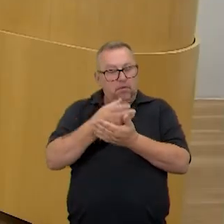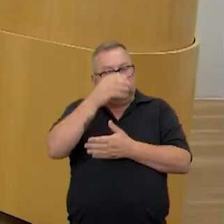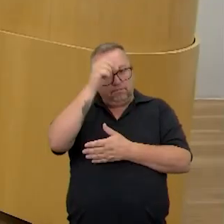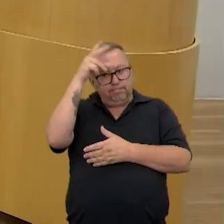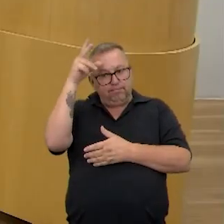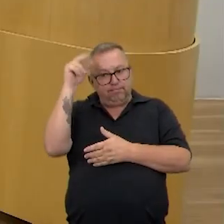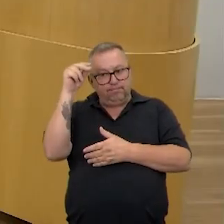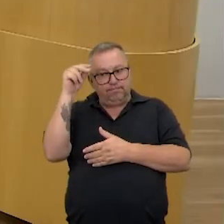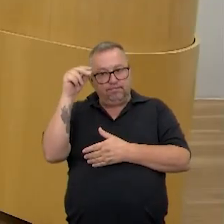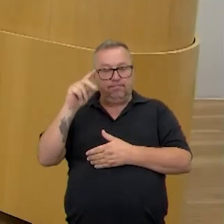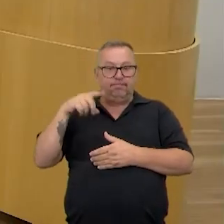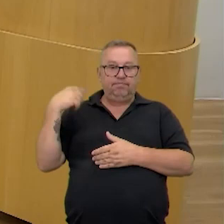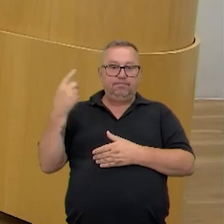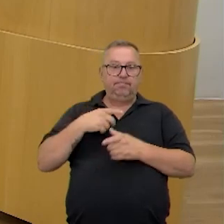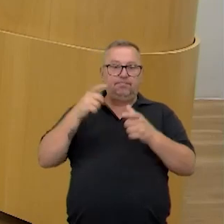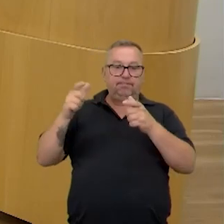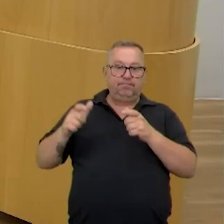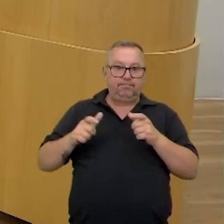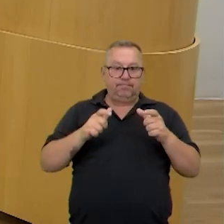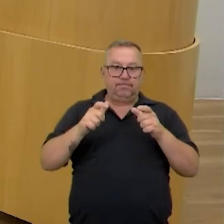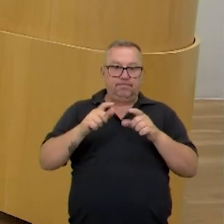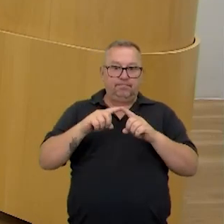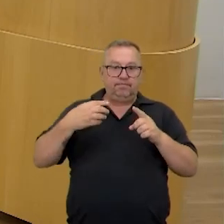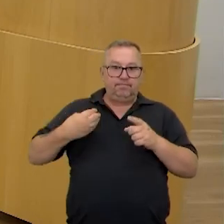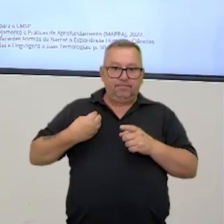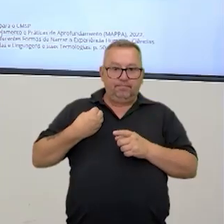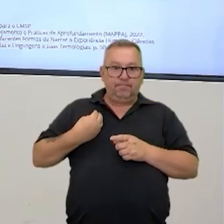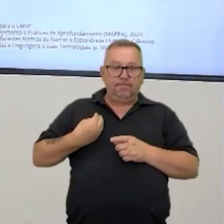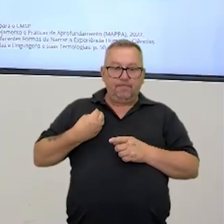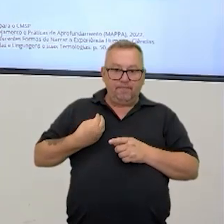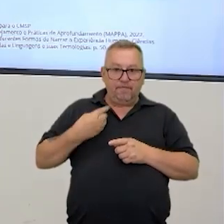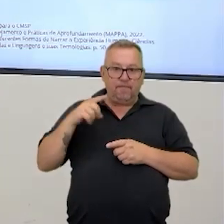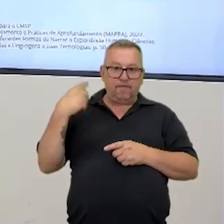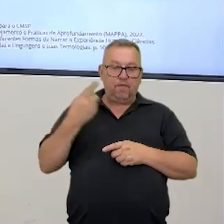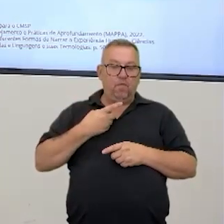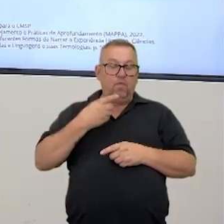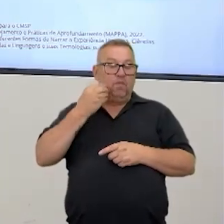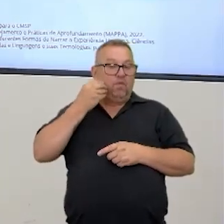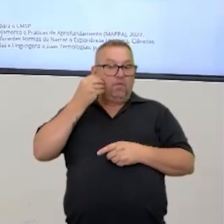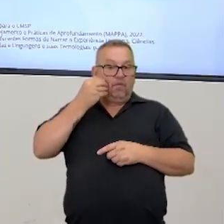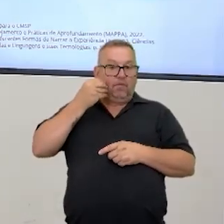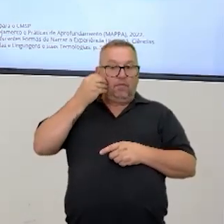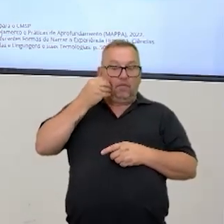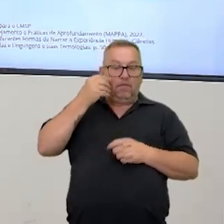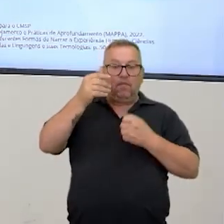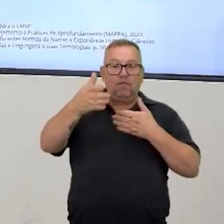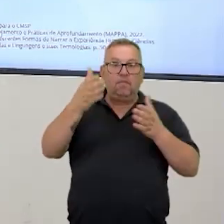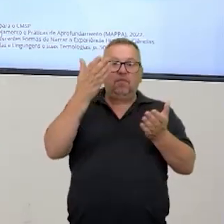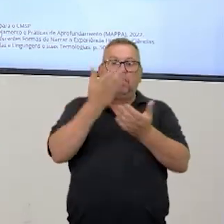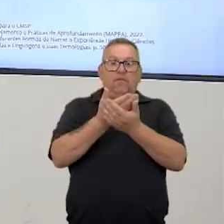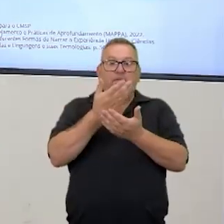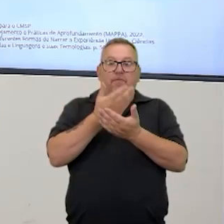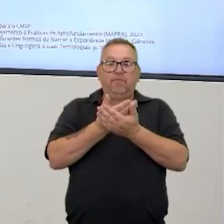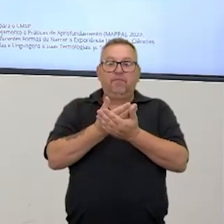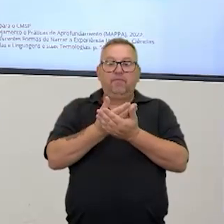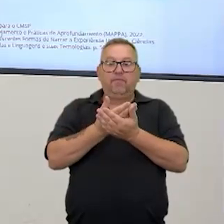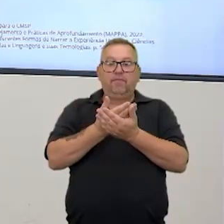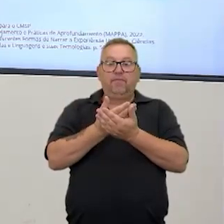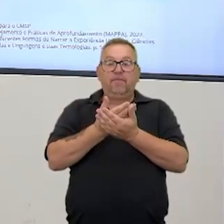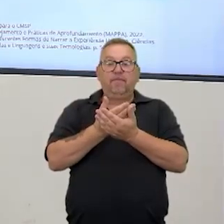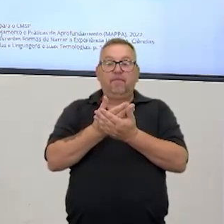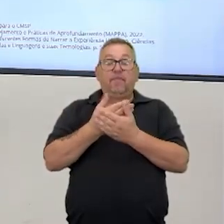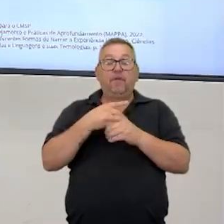a nossa ambientação, a nossa vivência, a nossa experiência, ela é de sala de aula. E